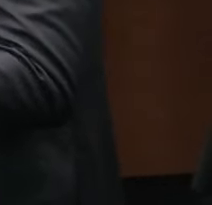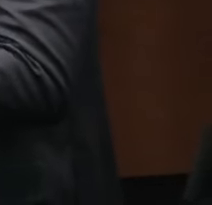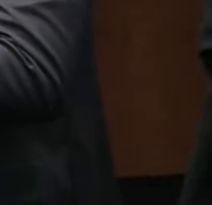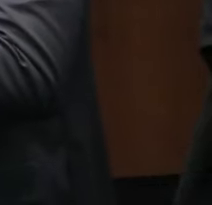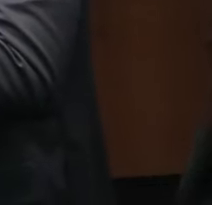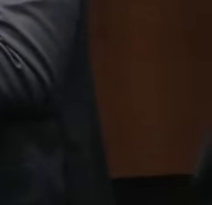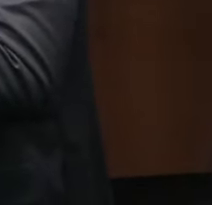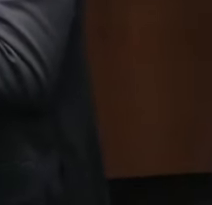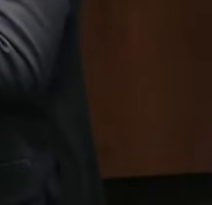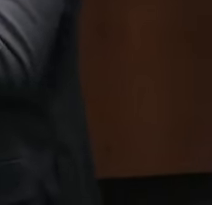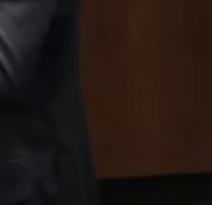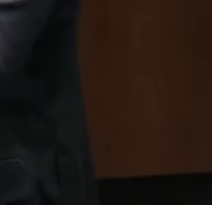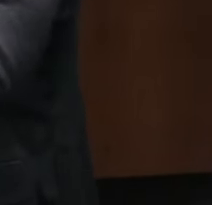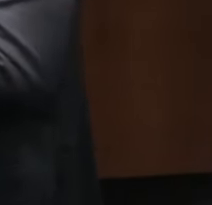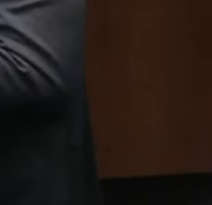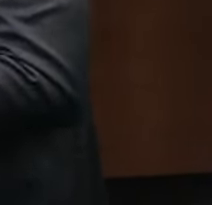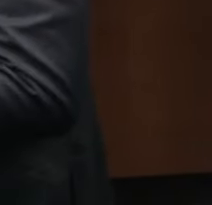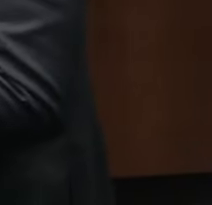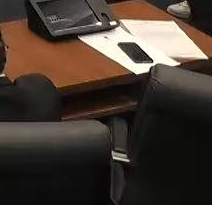retirar um representante da LERJ.